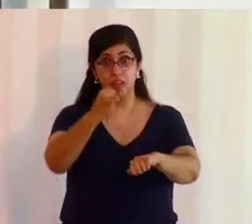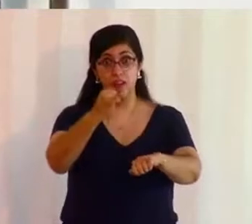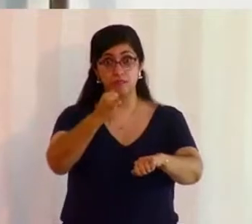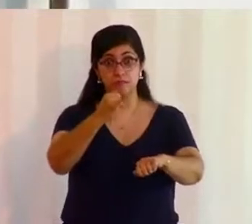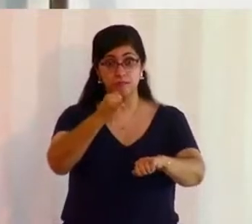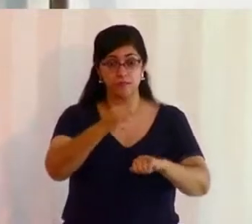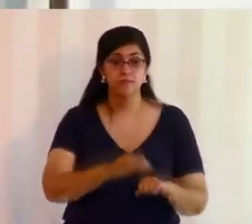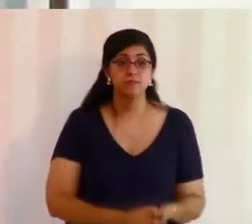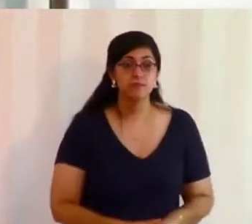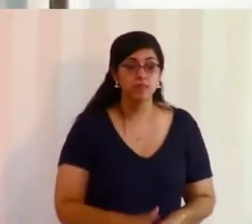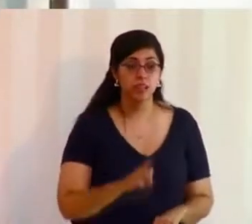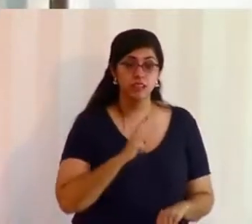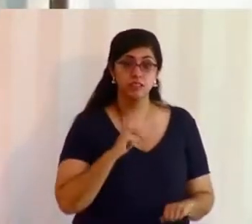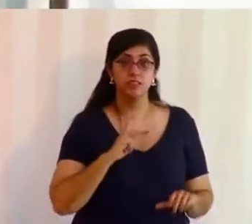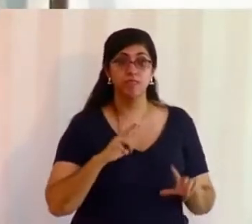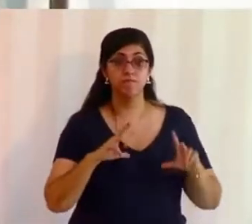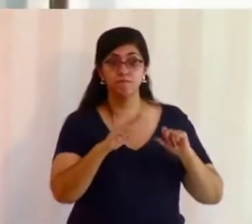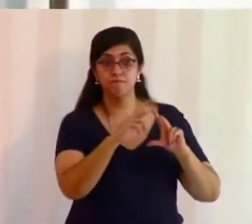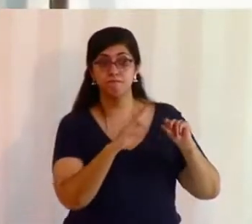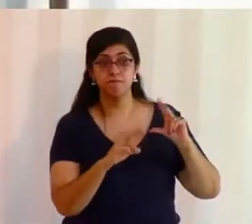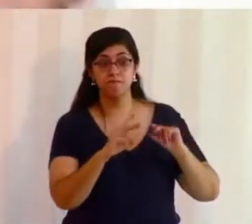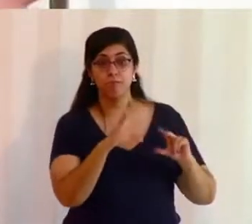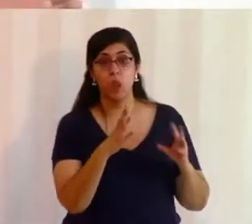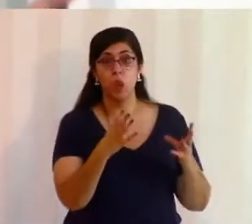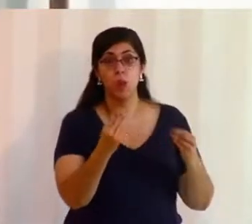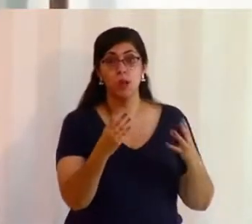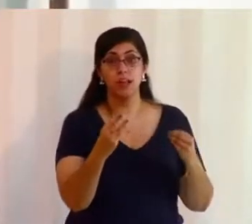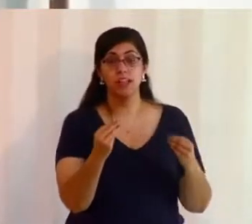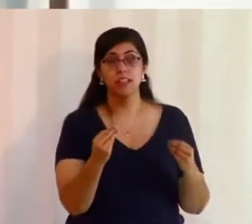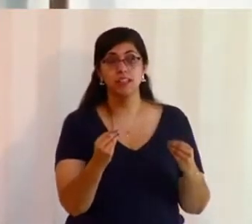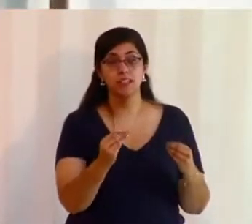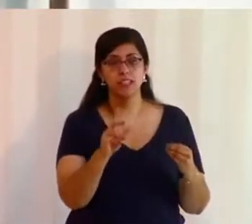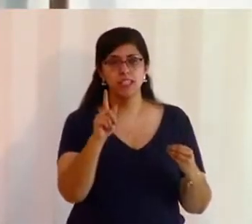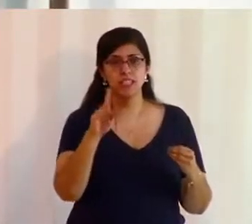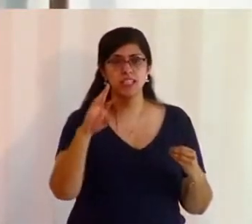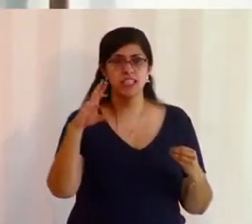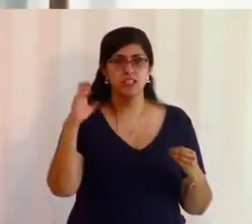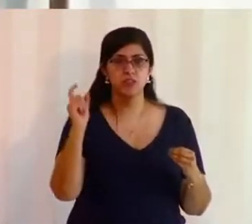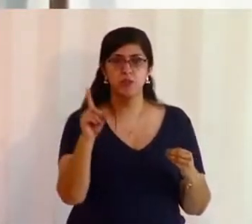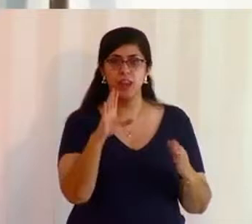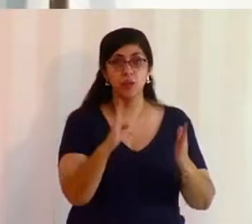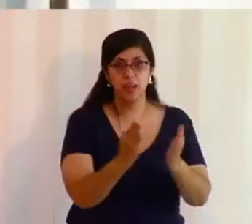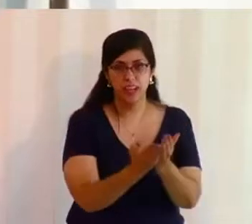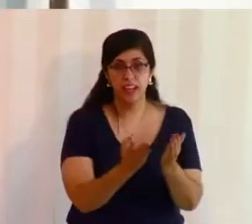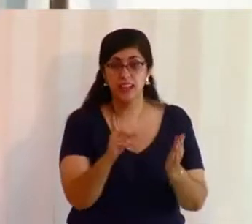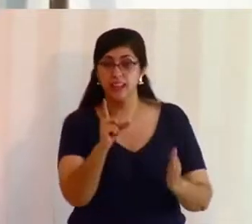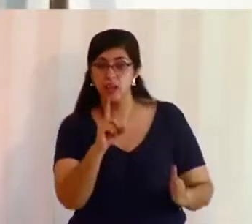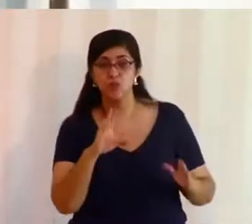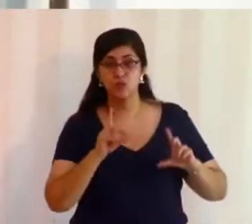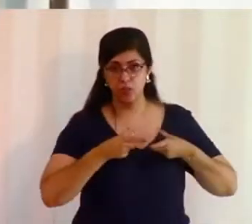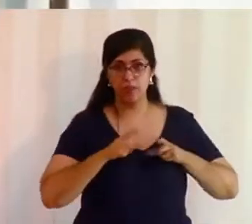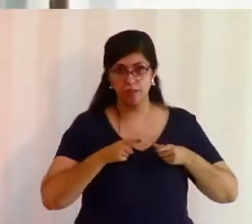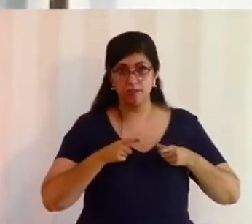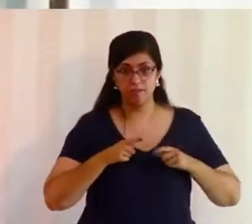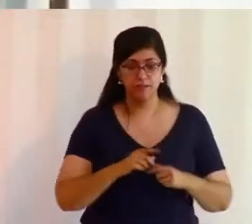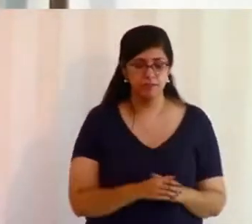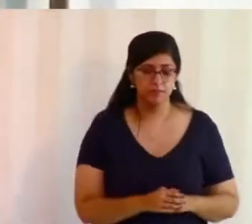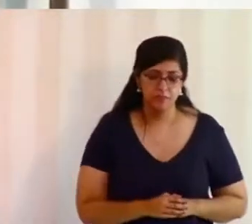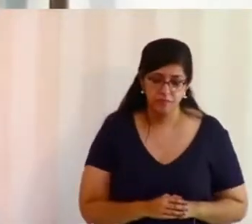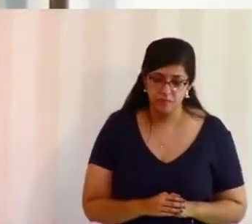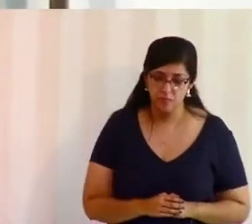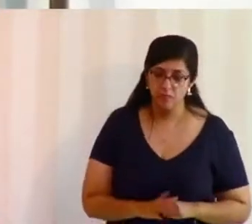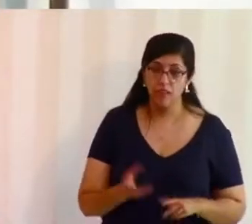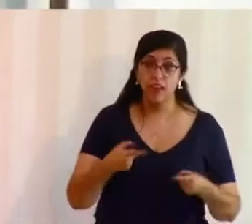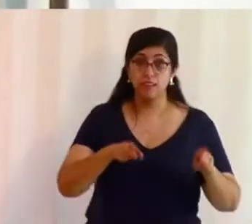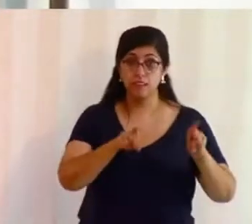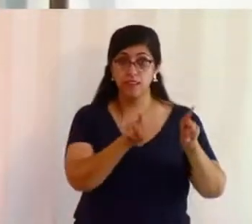uma discussão com relação aos gentios, se eles deveriam ou não passar pelo processo da circuncisão. E você tem então no capítulo